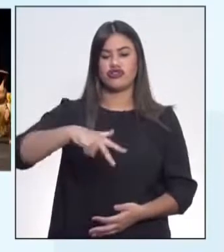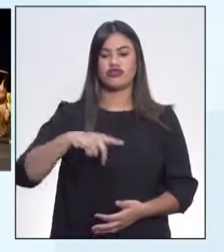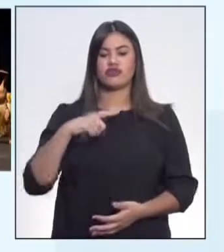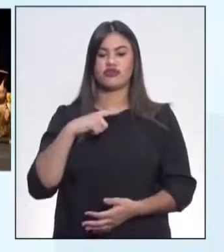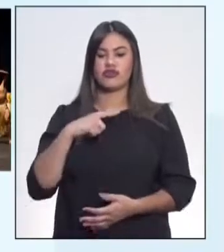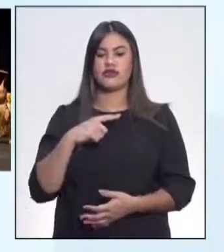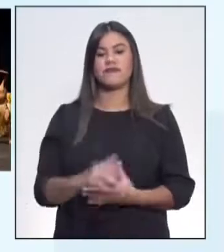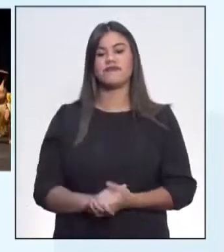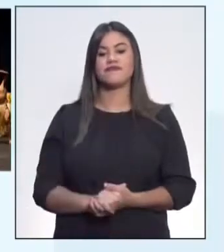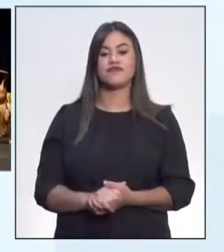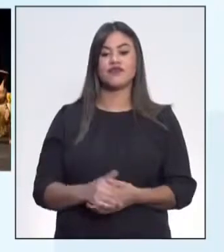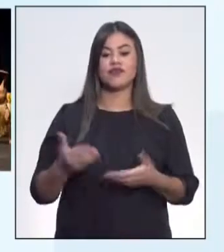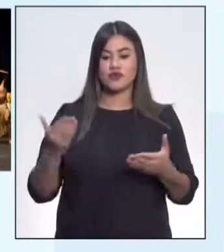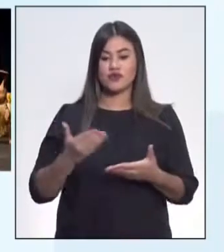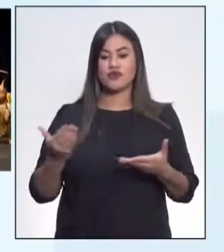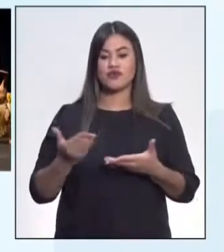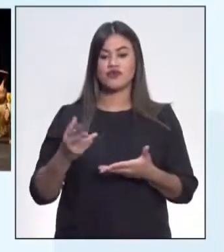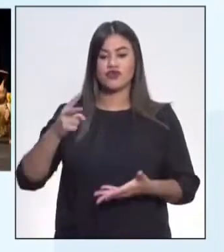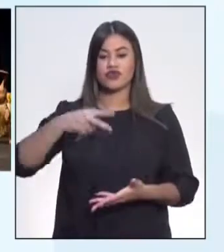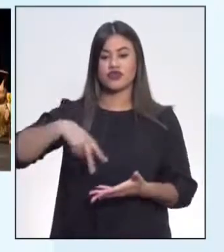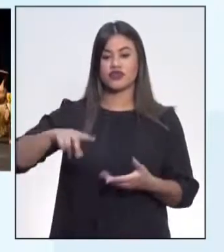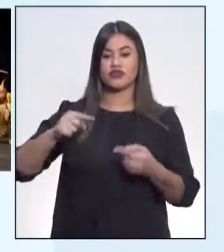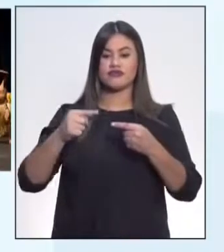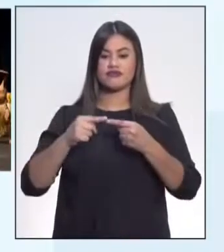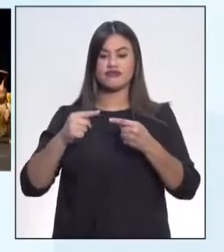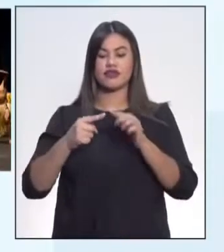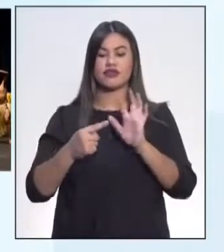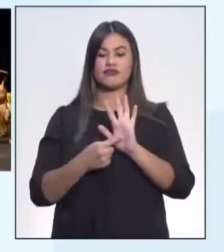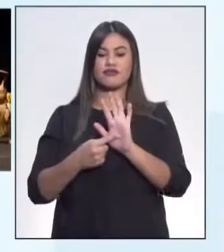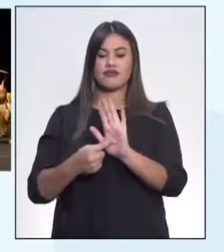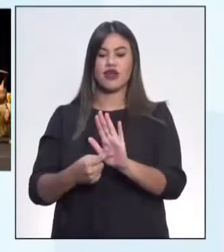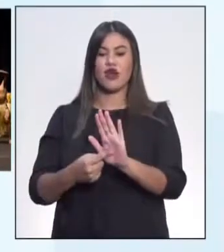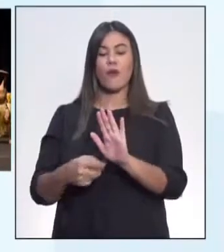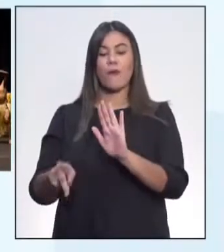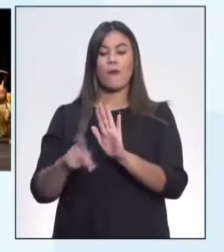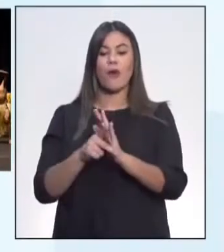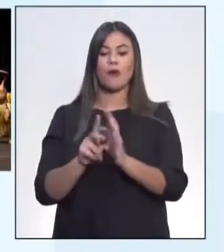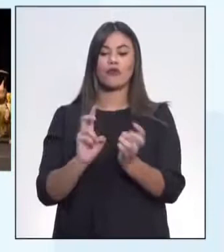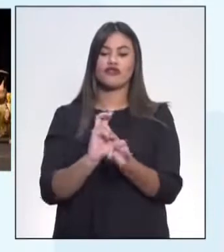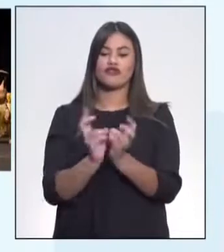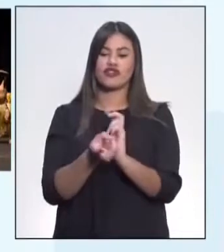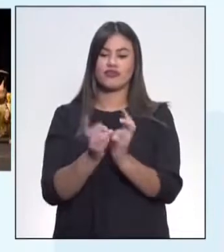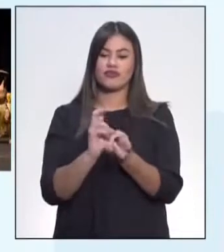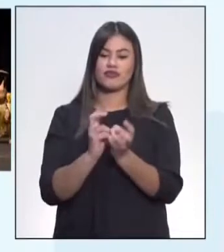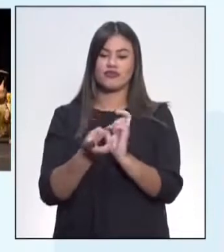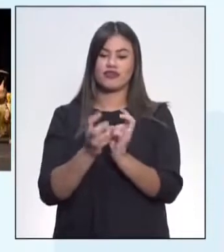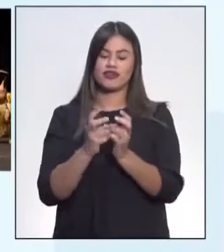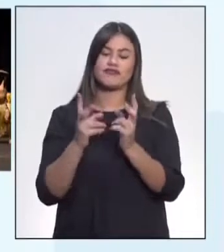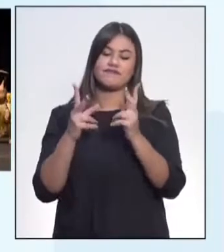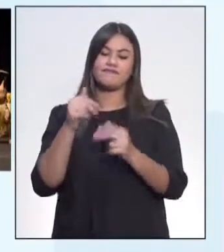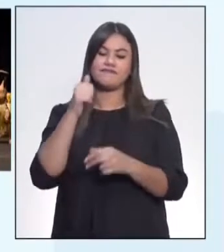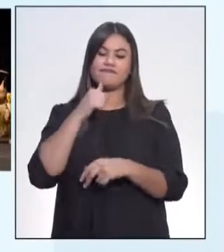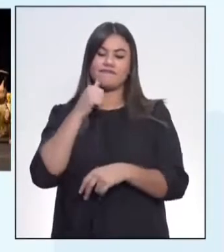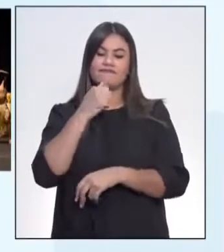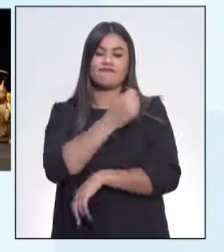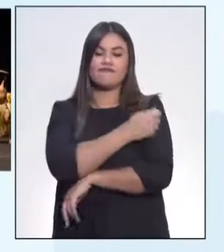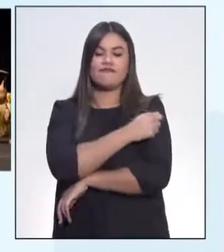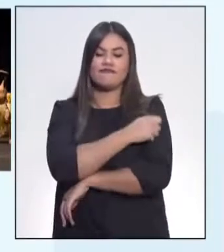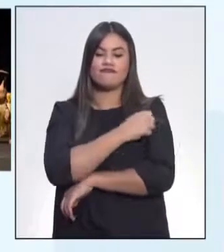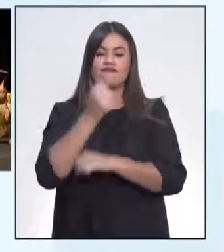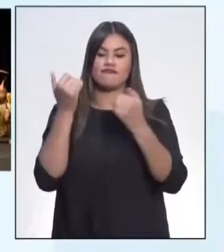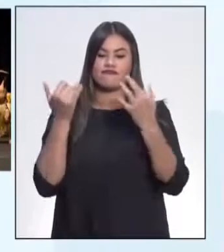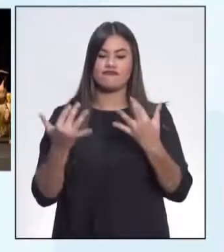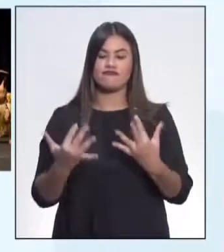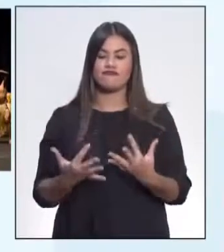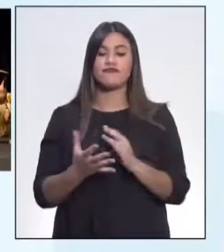dias atuais, a dança do ukulele faz parte das apresentações de grupos de capoeira. Exatamente como a aluna falou. A